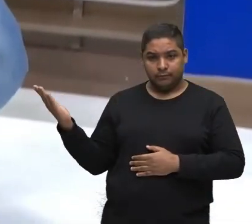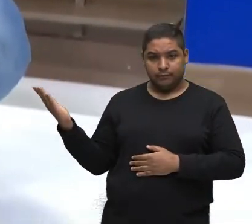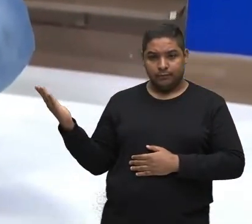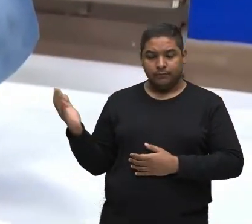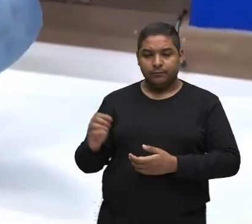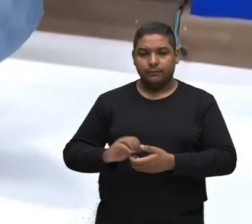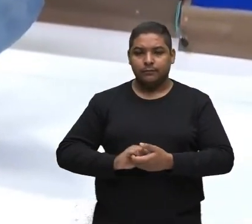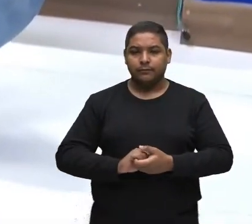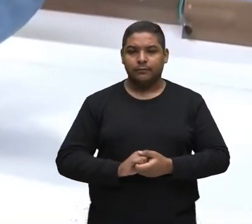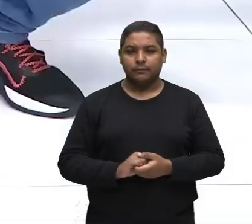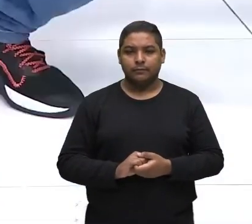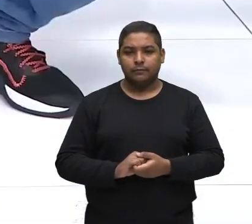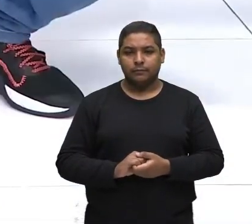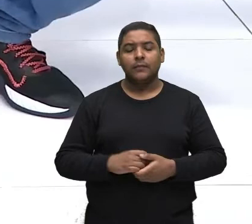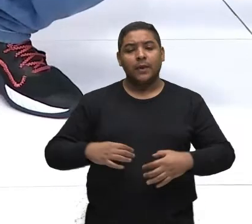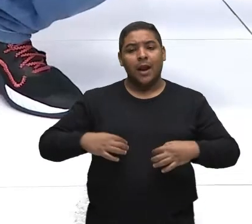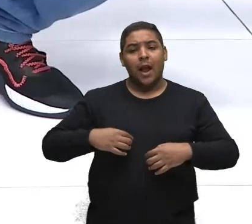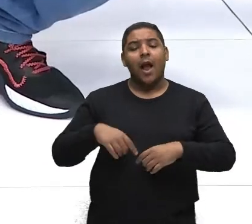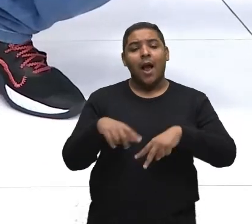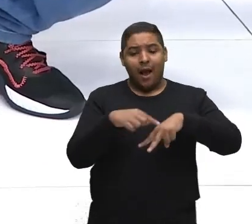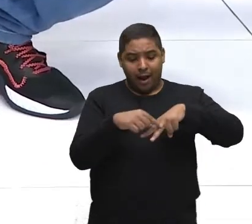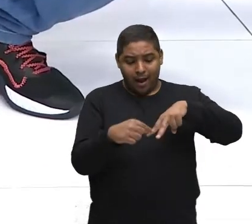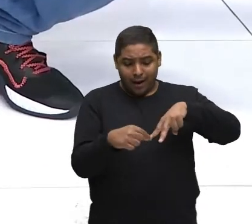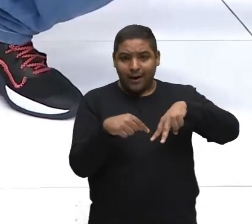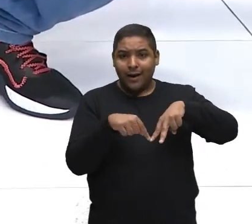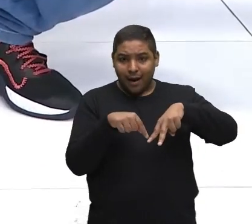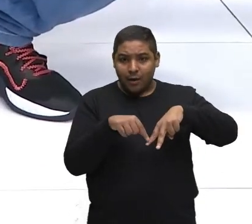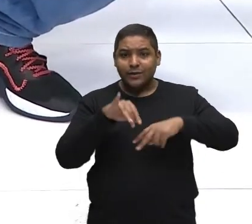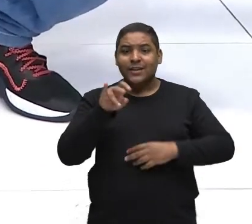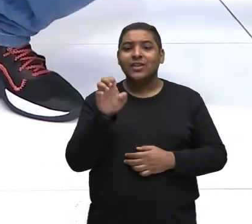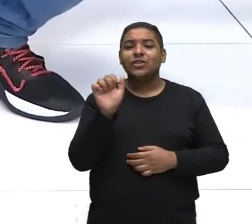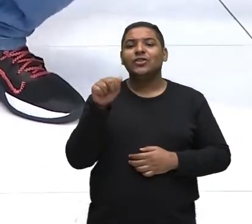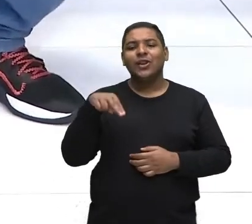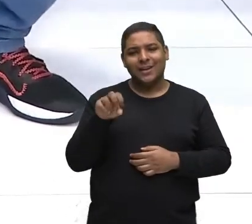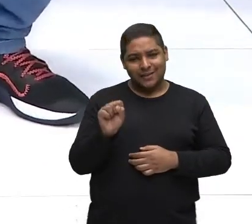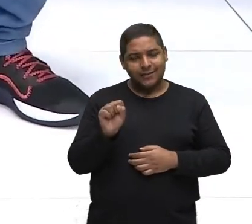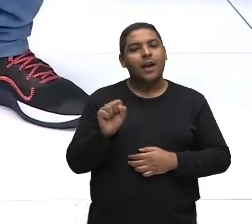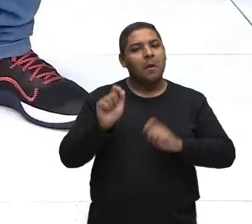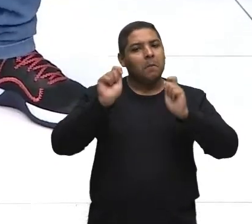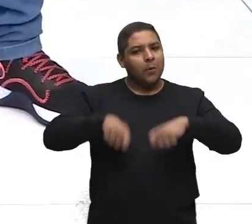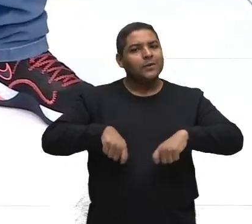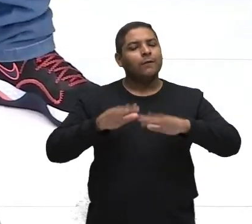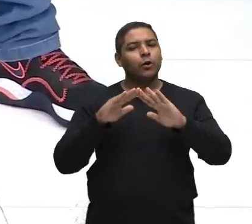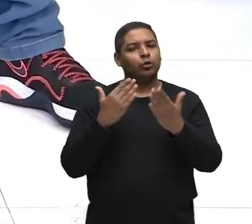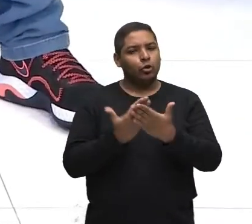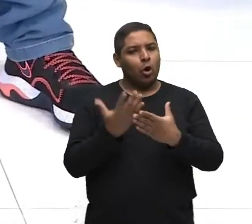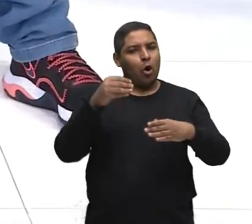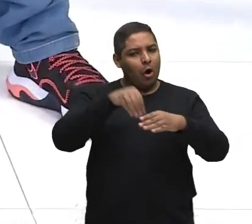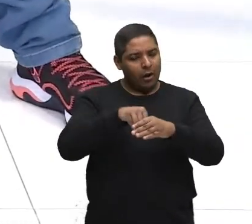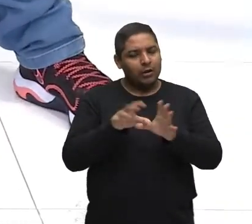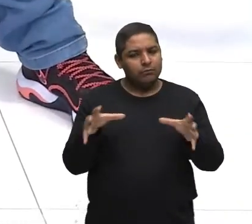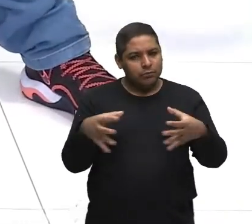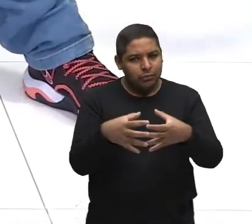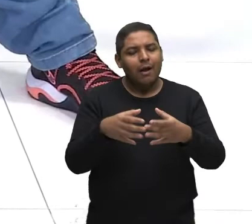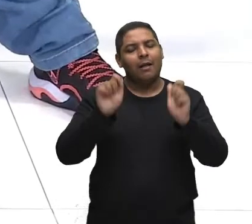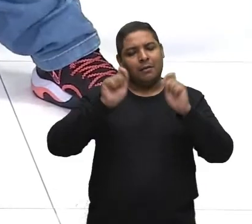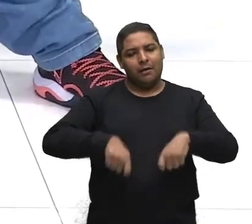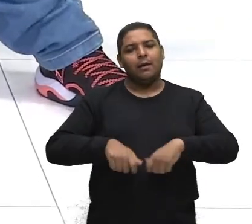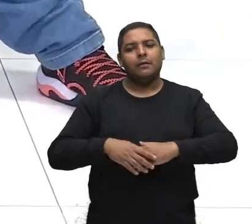Alonga. Eu estou de calça jeans para que você perceba que é possível fazer na escola essa atividade,